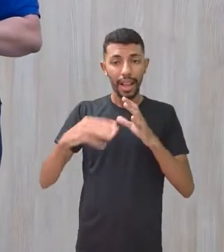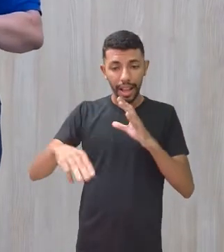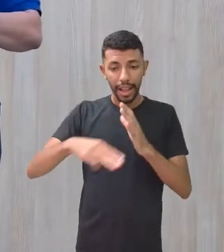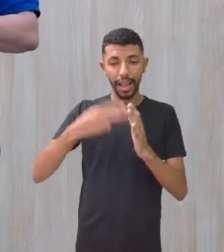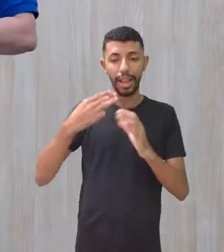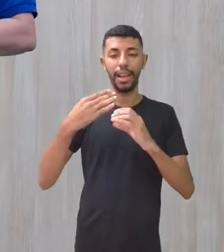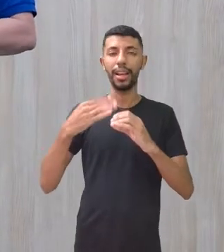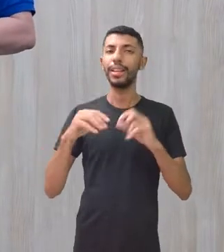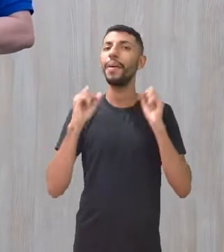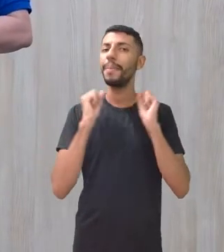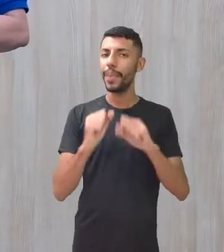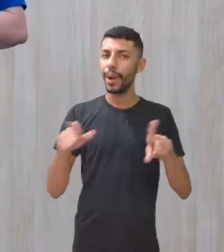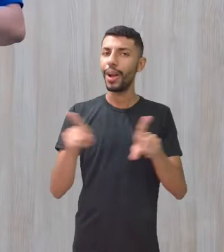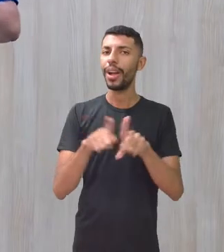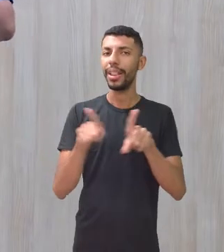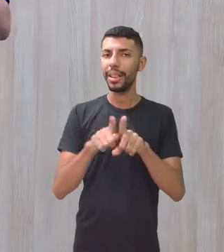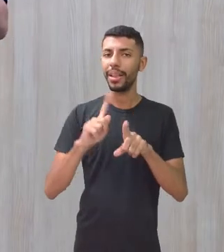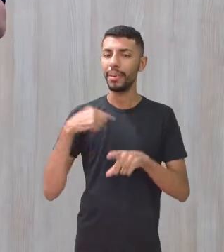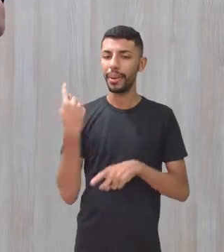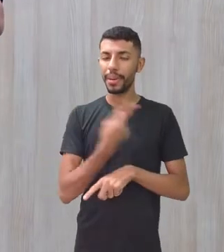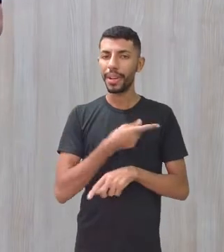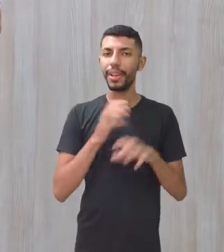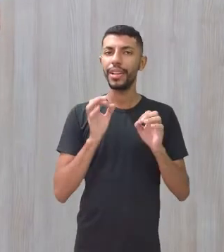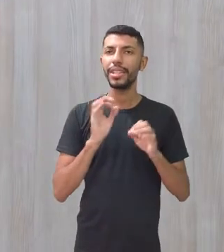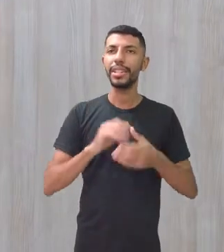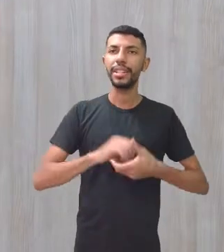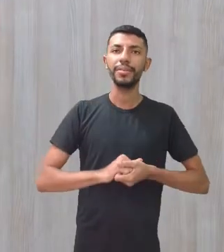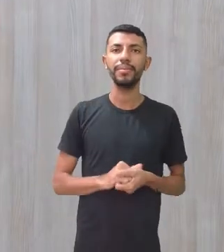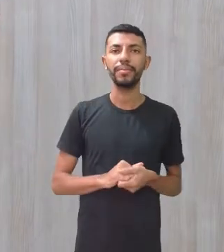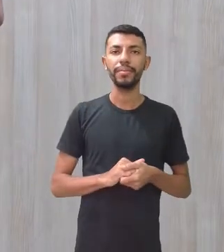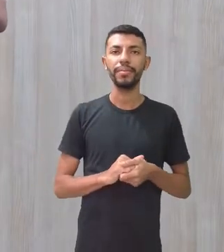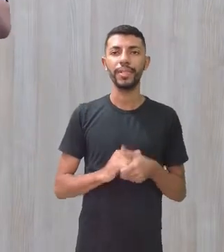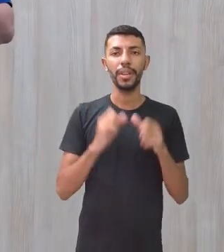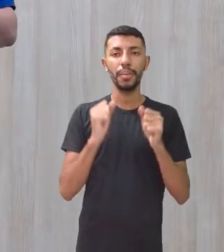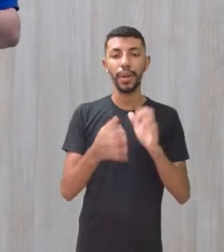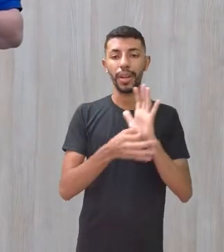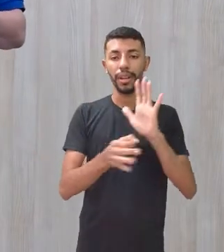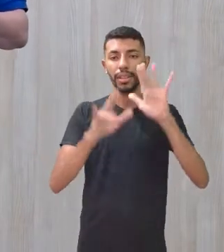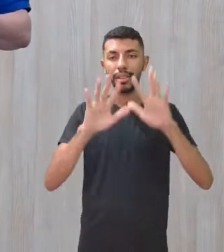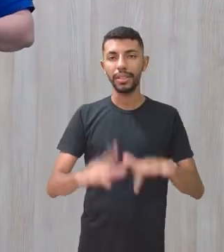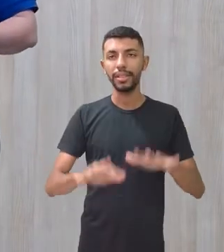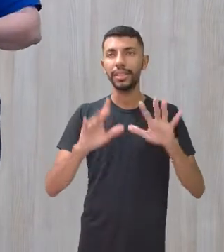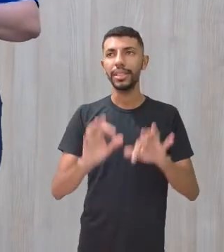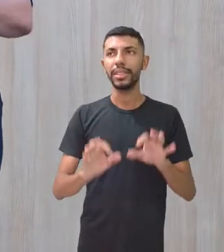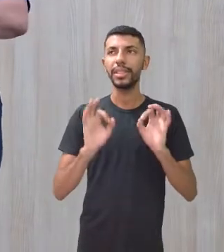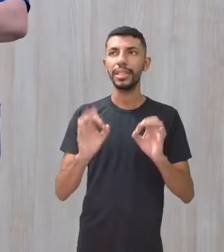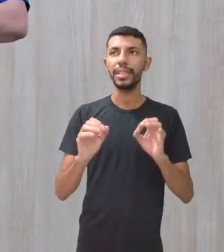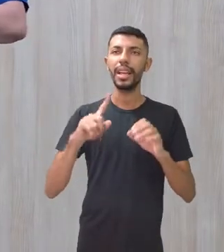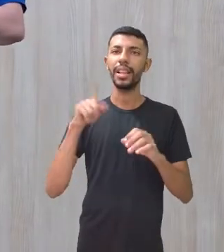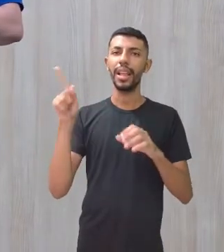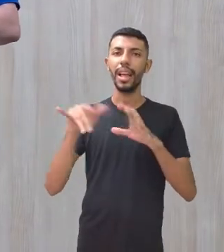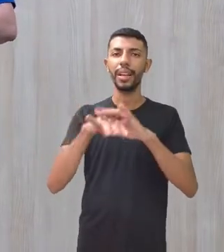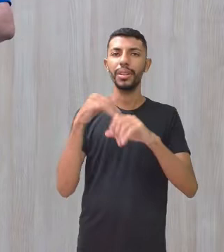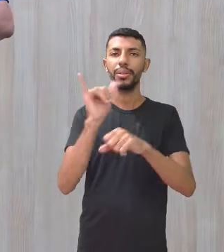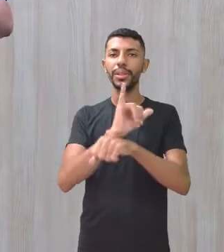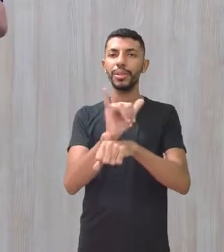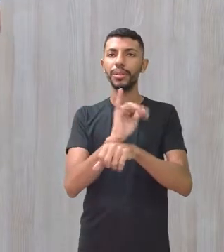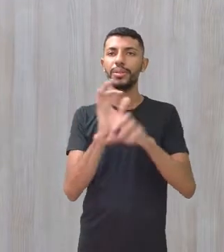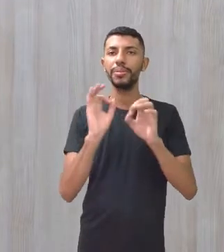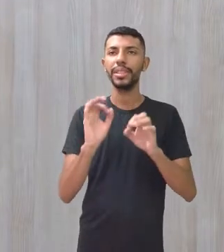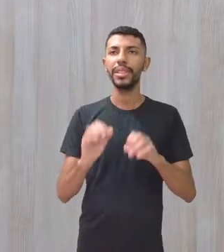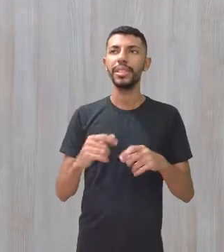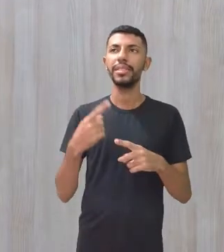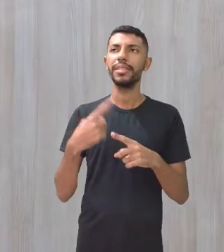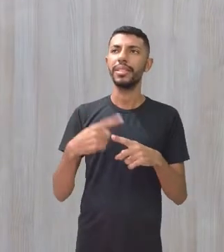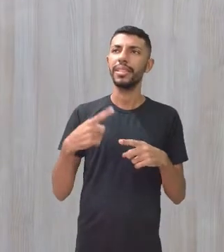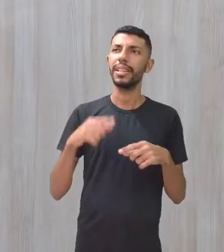gente, também pode. Eu acredito, deixar comentários sobre isso também, né, lá no nosso canal do YouTube, né?